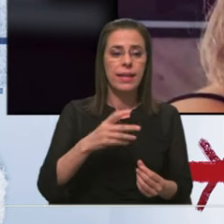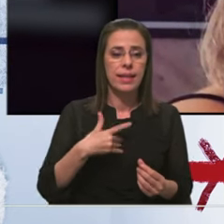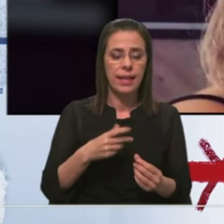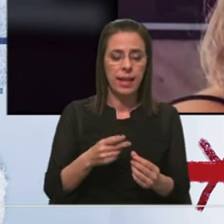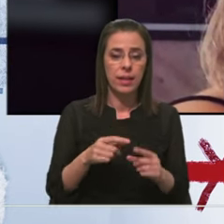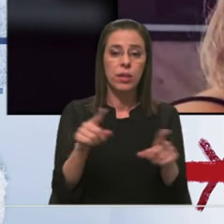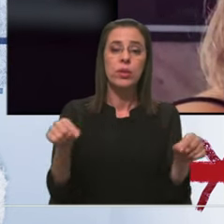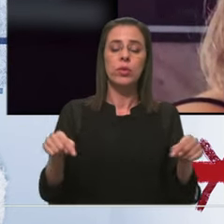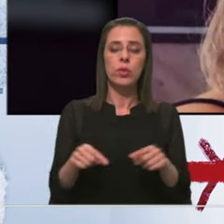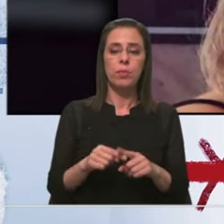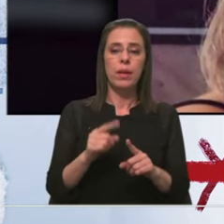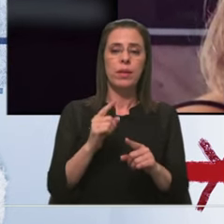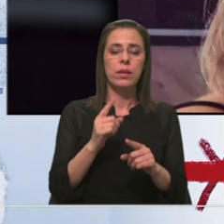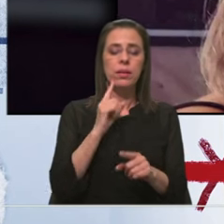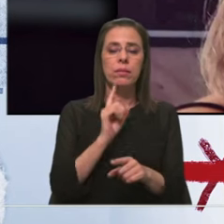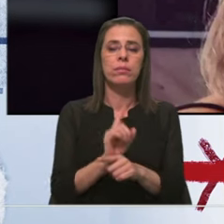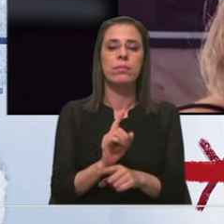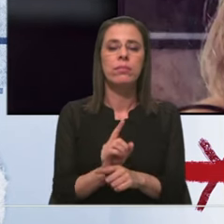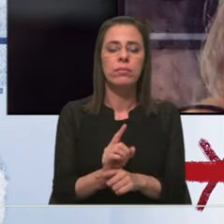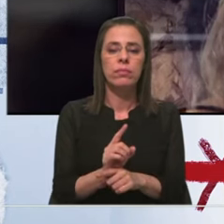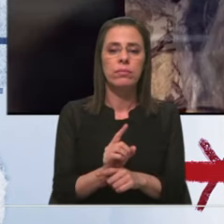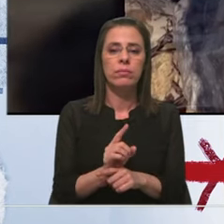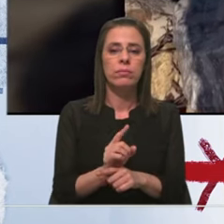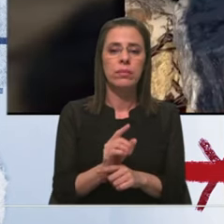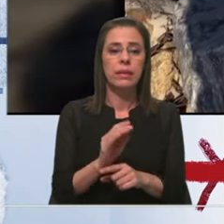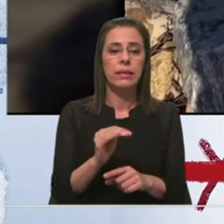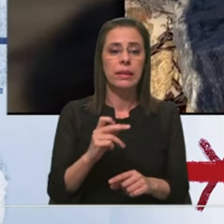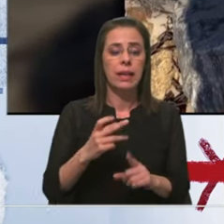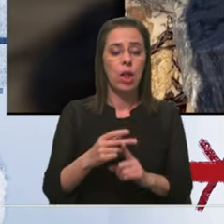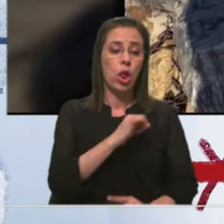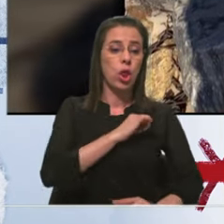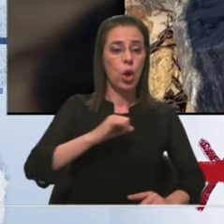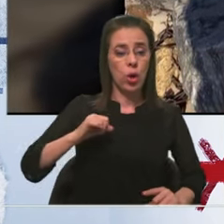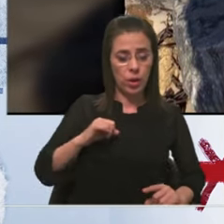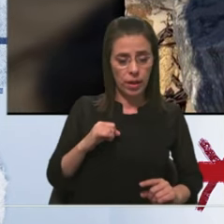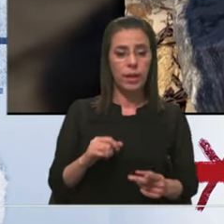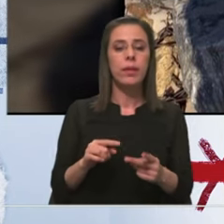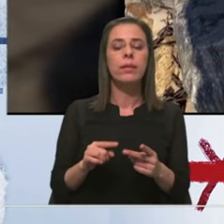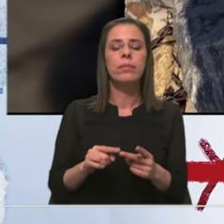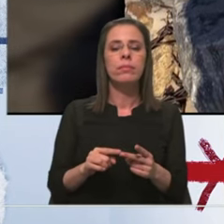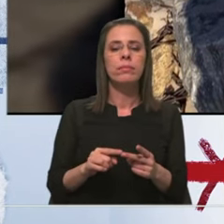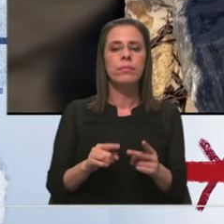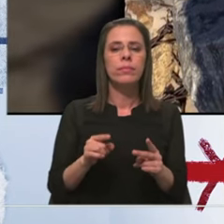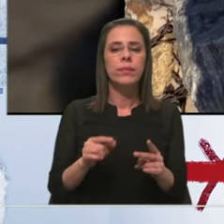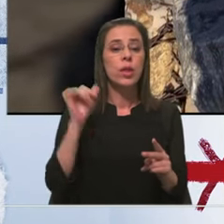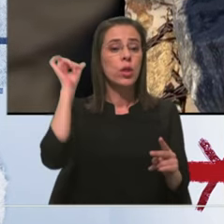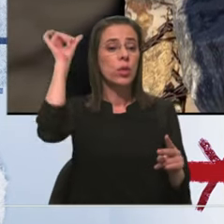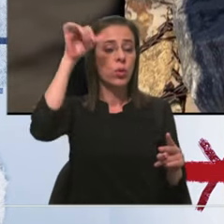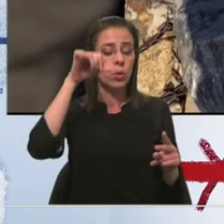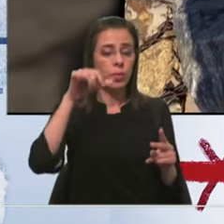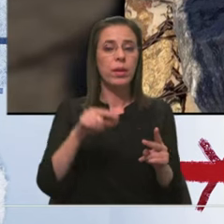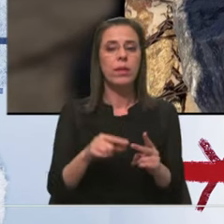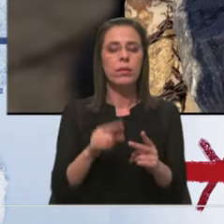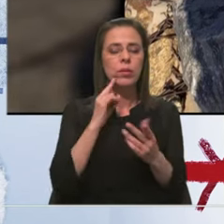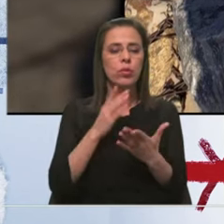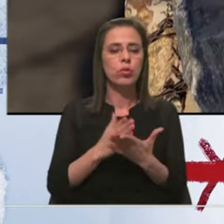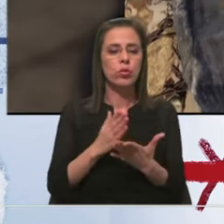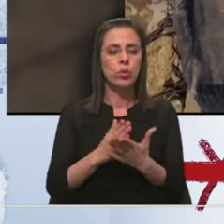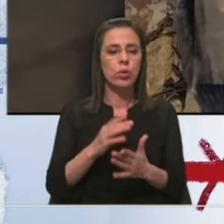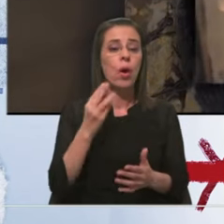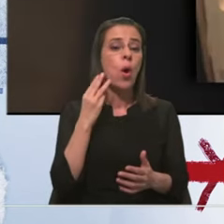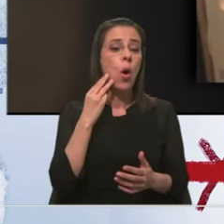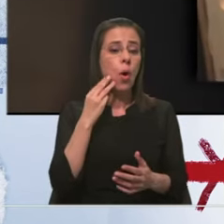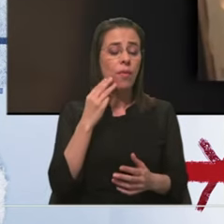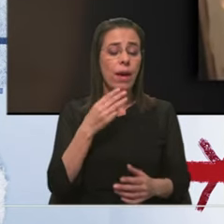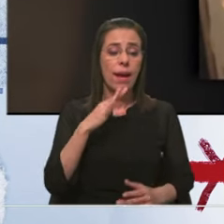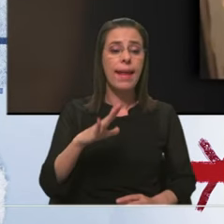salão onde da qual do qual Sandra Silva é proprietária e em relação à sobrinha ela estuda em ovar ela